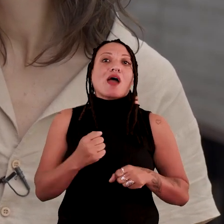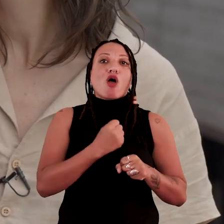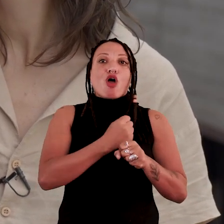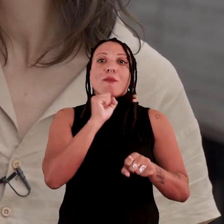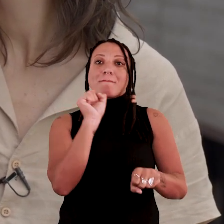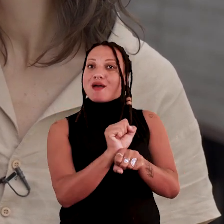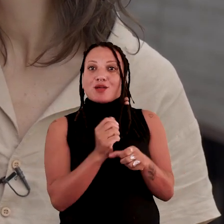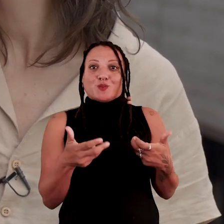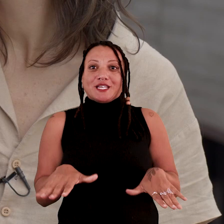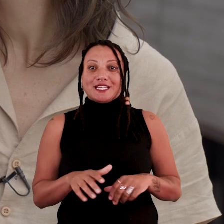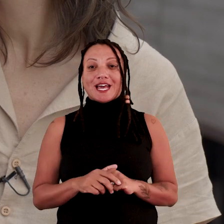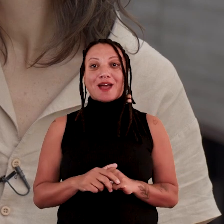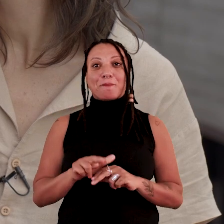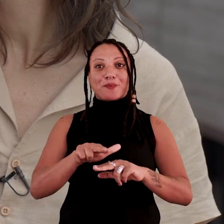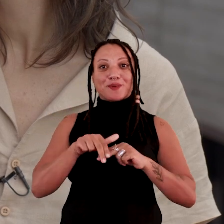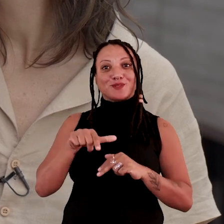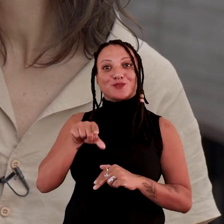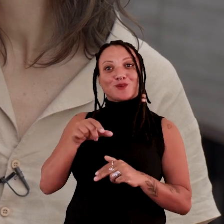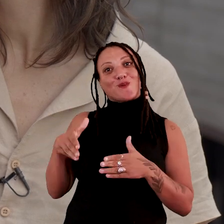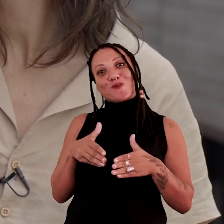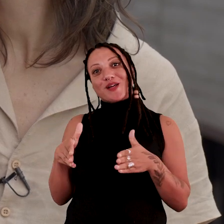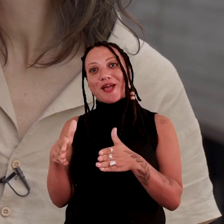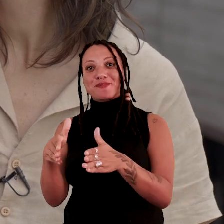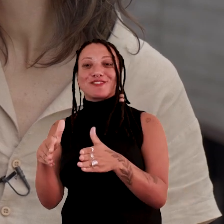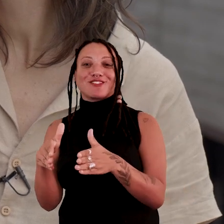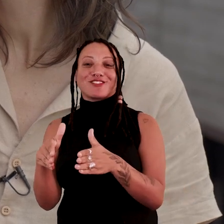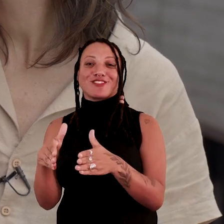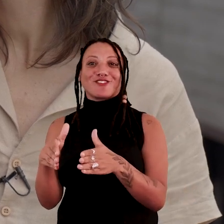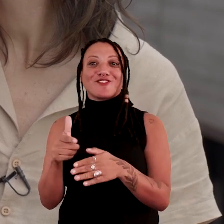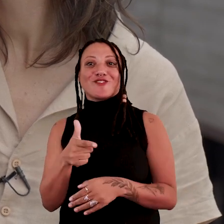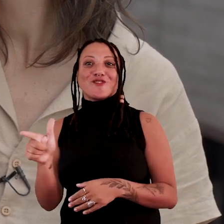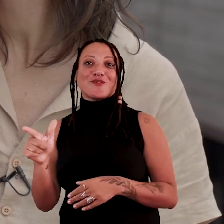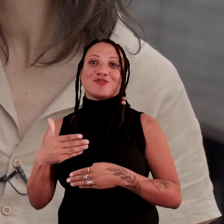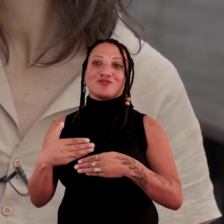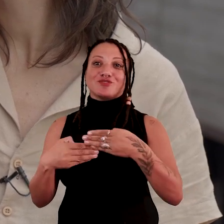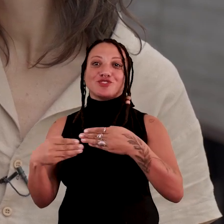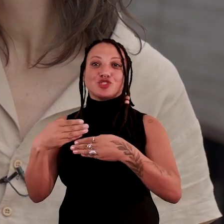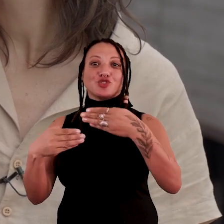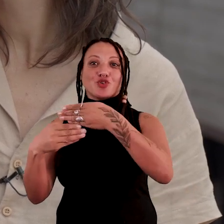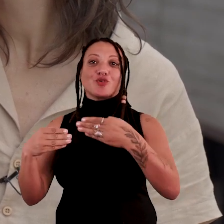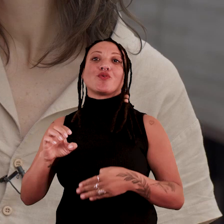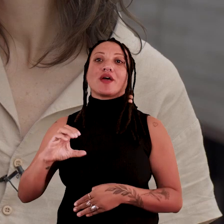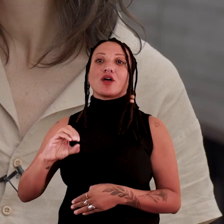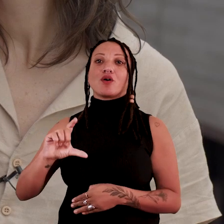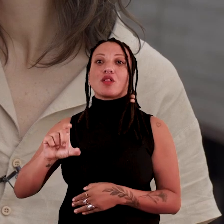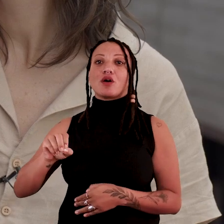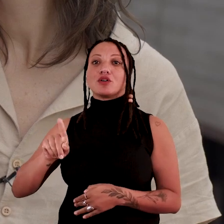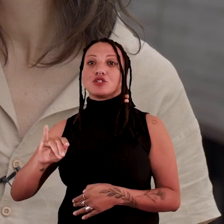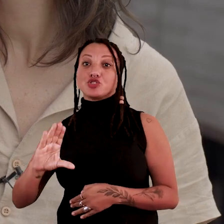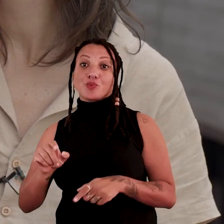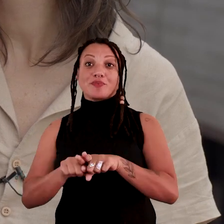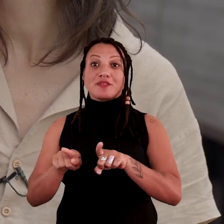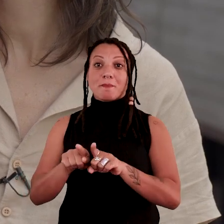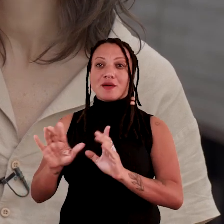adotou, o tijolo ecológico, o solo cimento, que a gente então inicialmente desenvolveu a cobertura da construção para